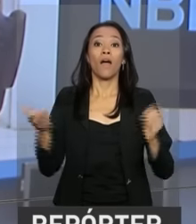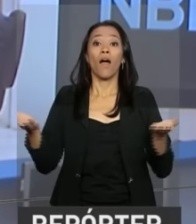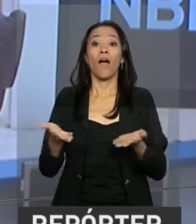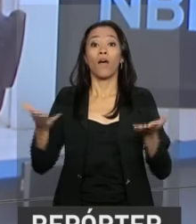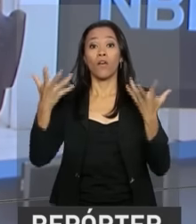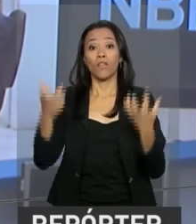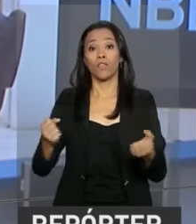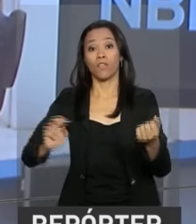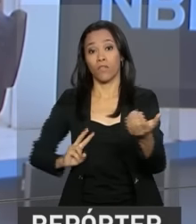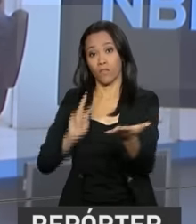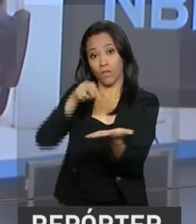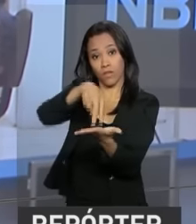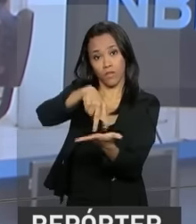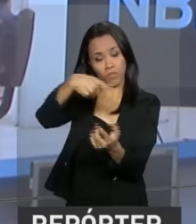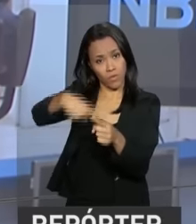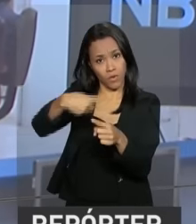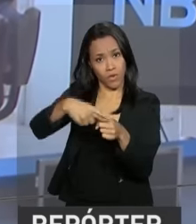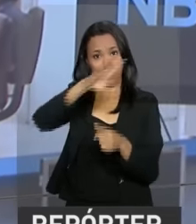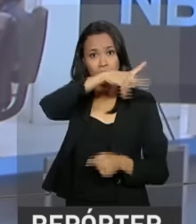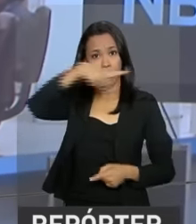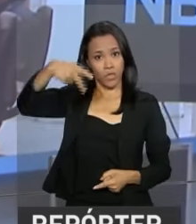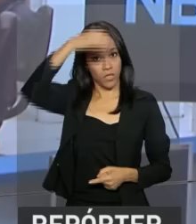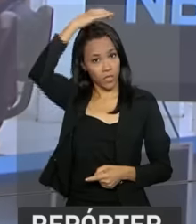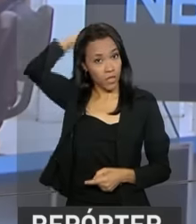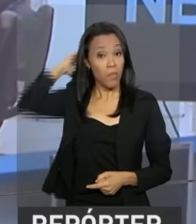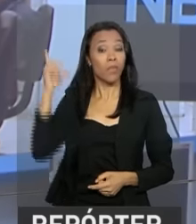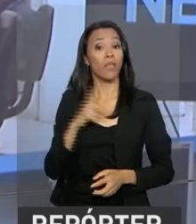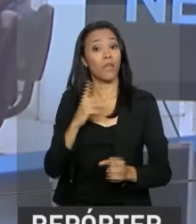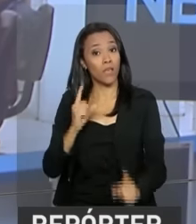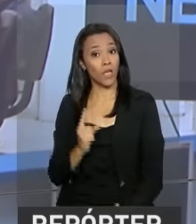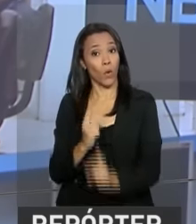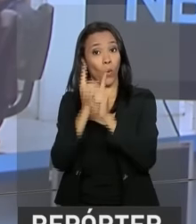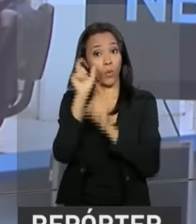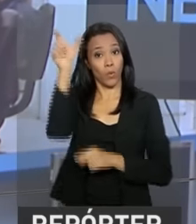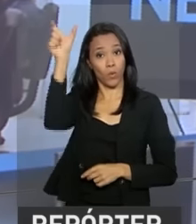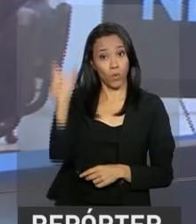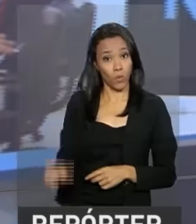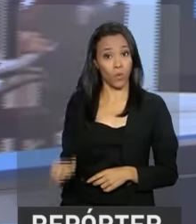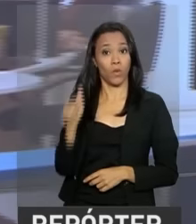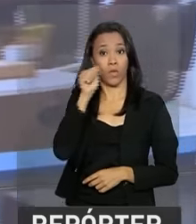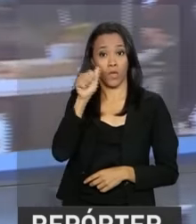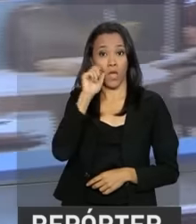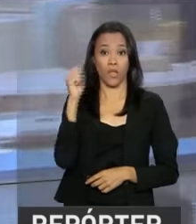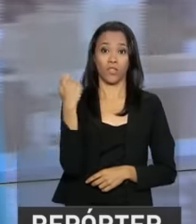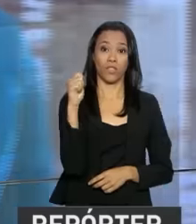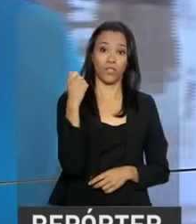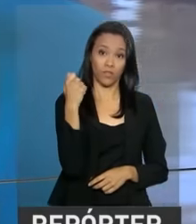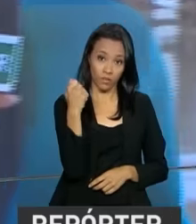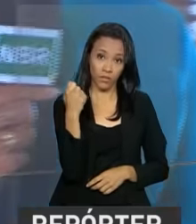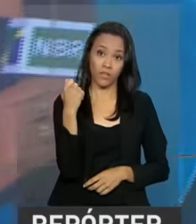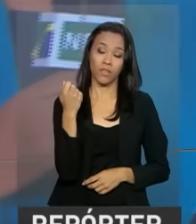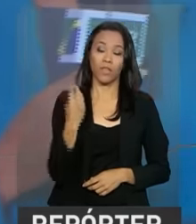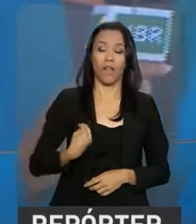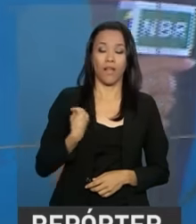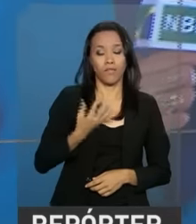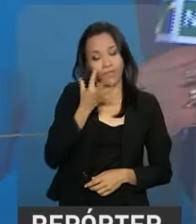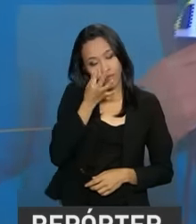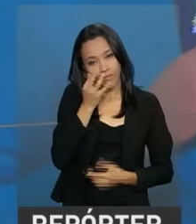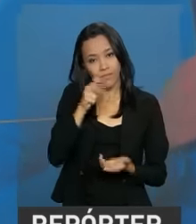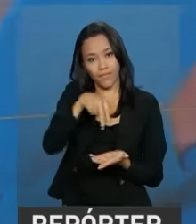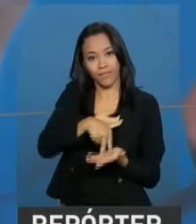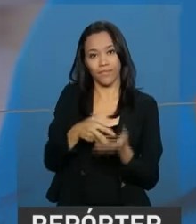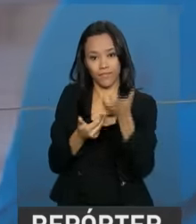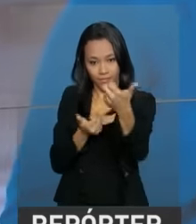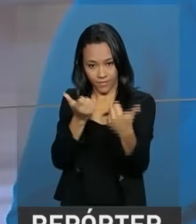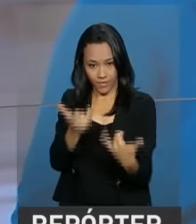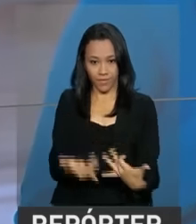vivo ao palácio Planalto porque o presidente temer tem encontro com a chancela da Argentina repórter Mara kenup tá lá e tem as informações pra gente